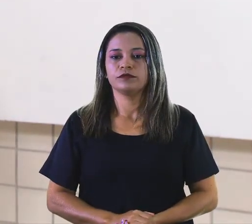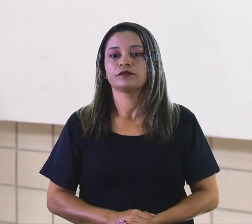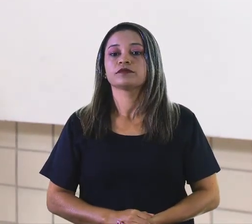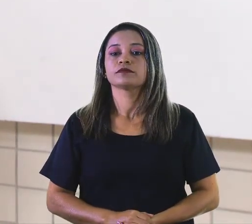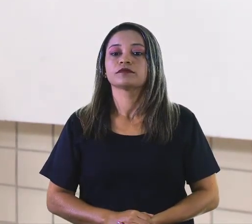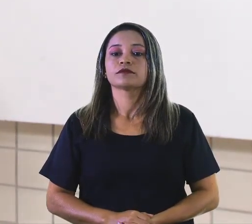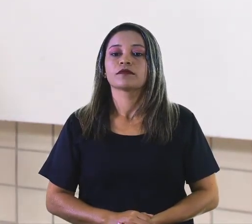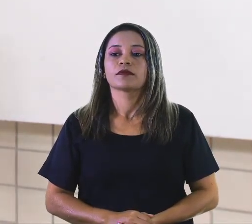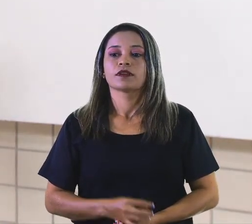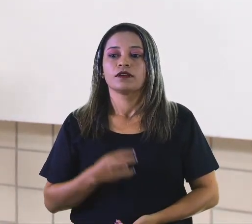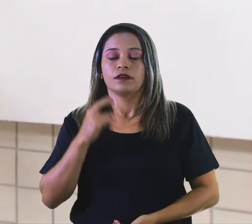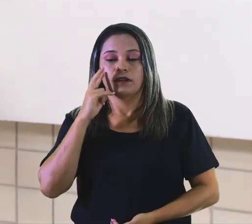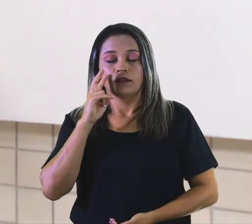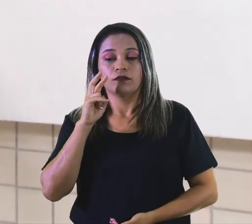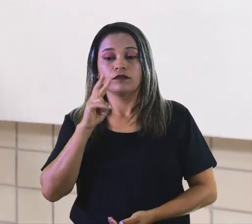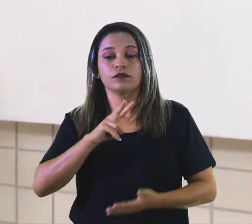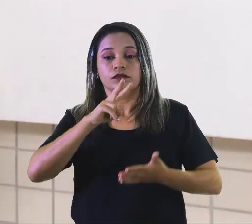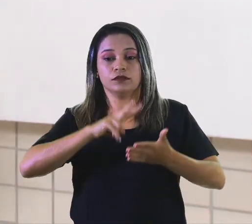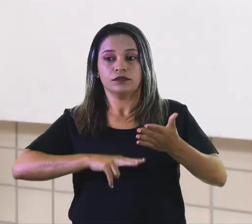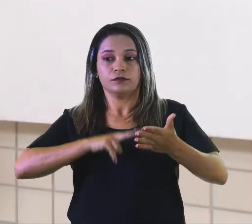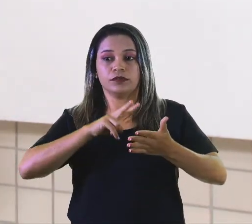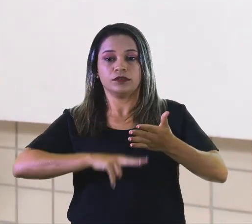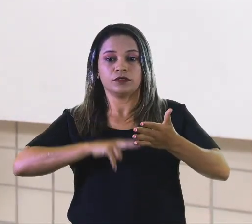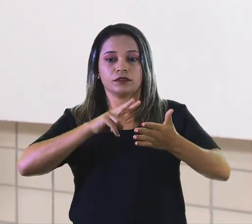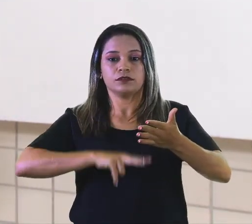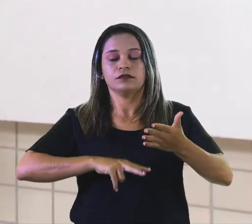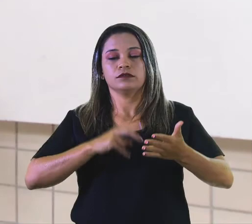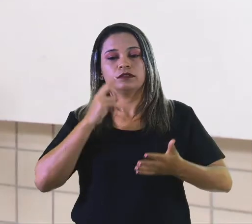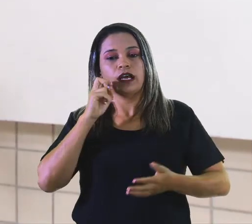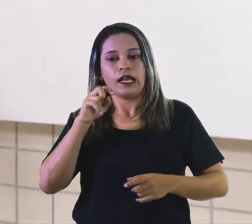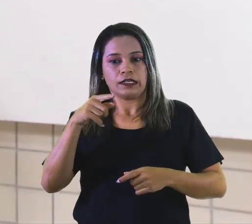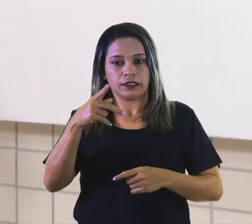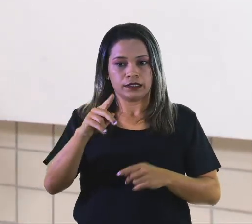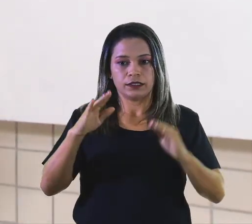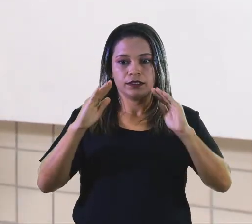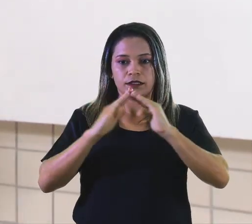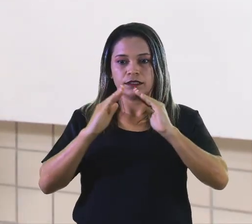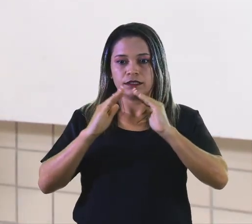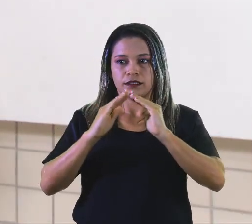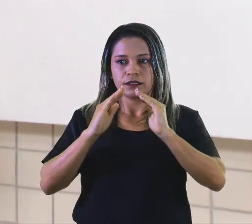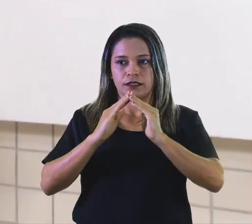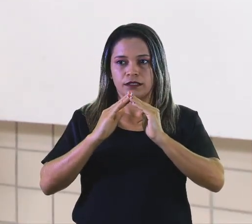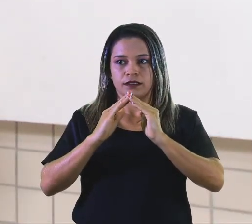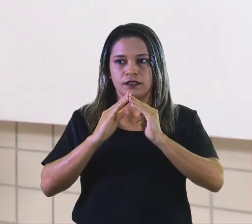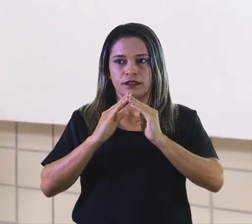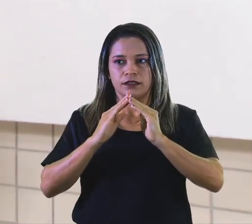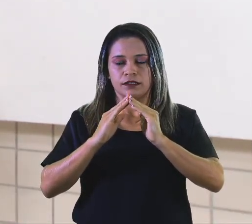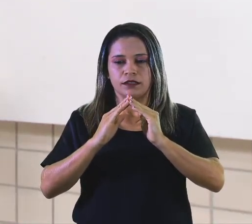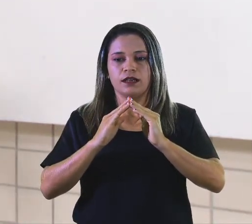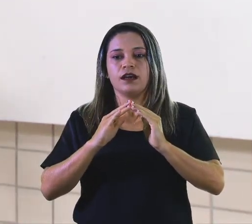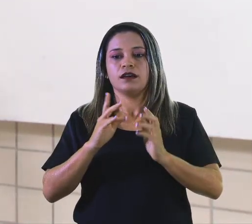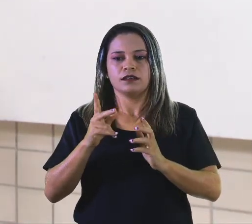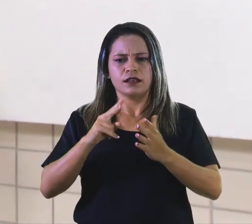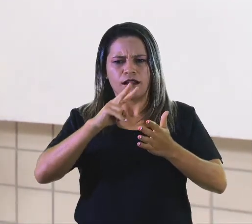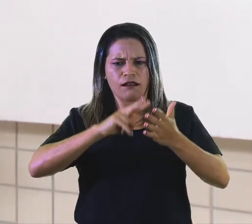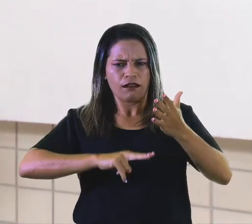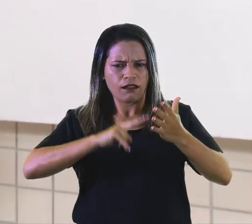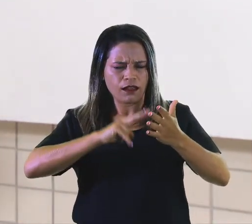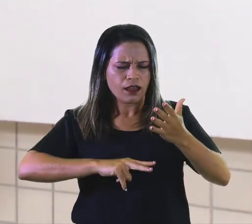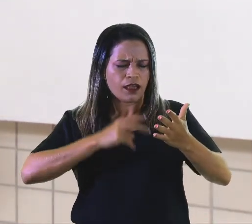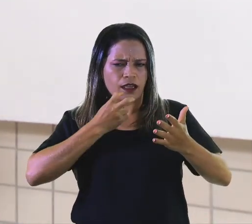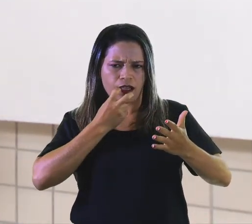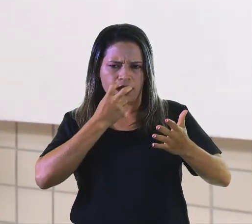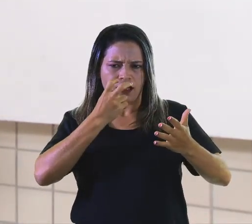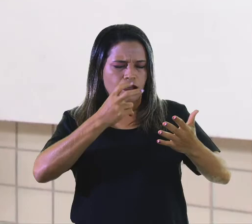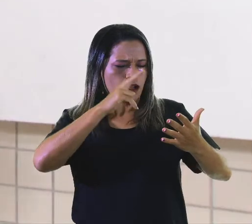estar lendo, mas você também aí na sua casa, faça a leitura, ok? Leia em voz alta